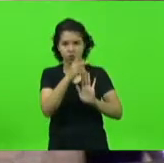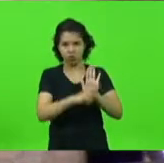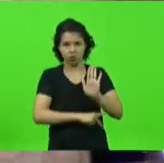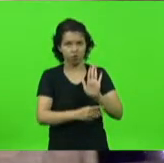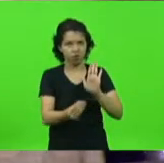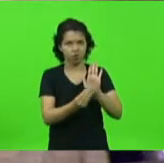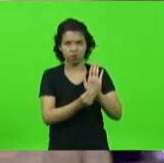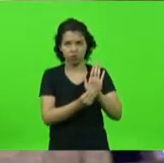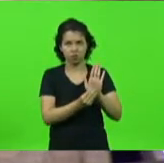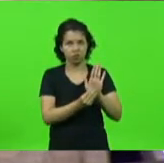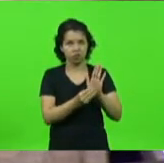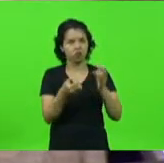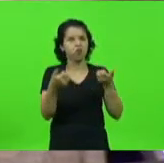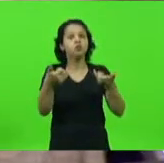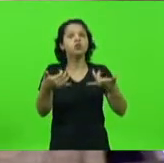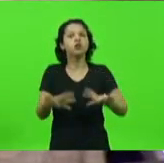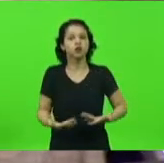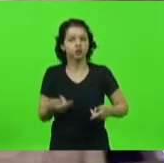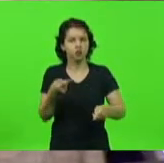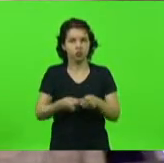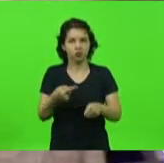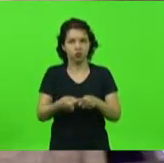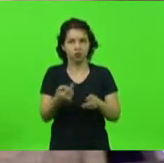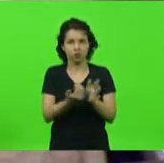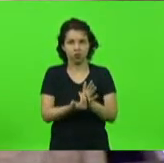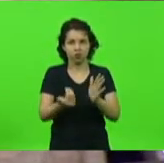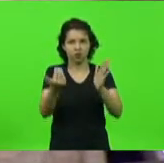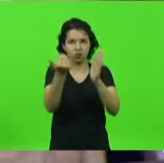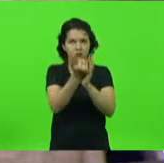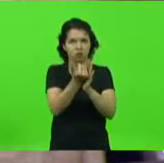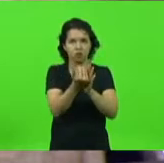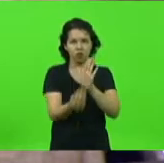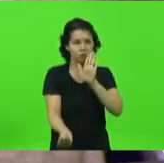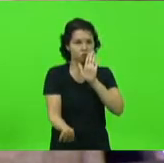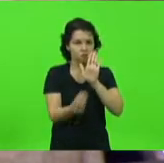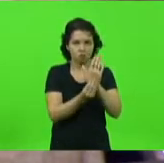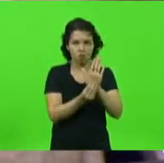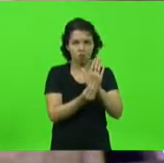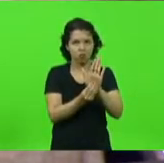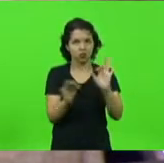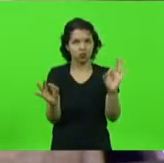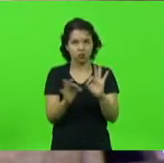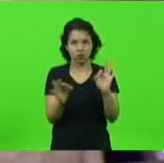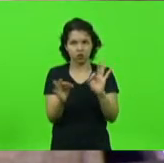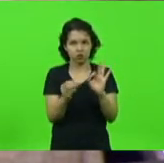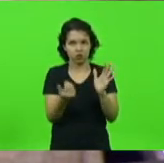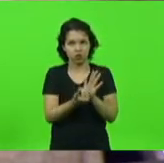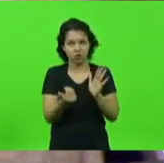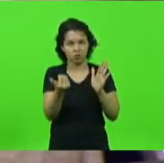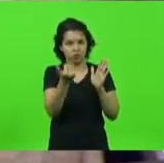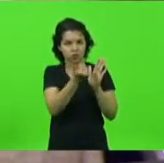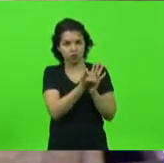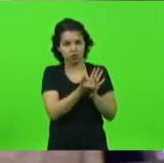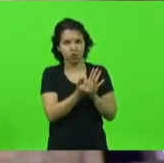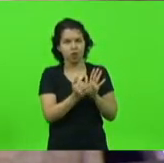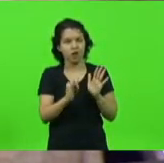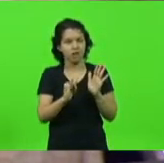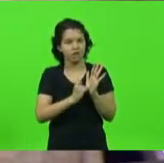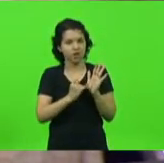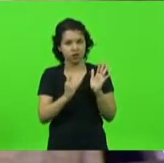nenhuma justificativa para esse aumento, não é uma reposição inflacionária, é apenas